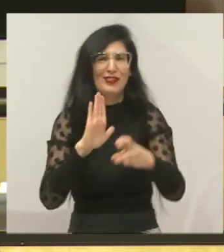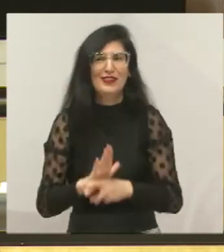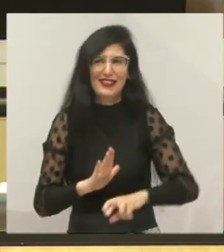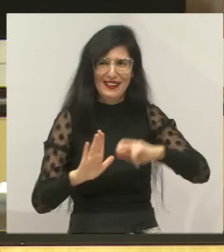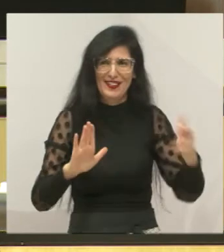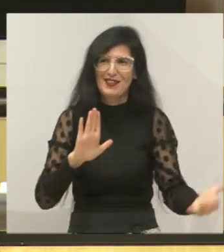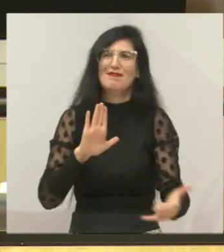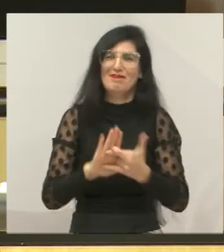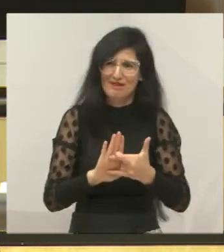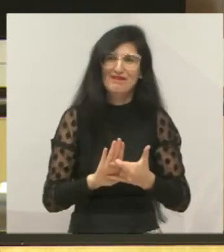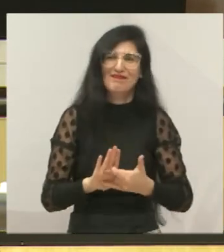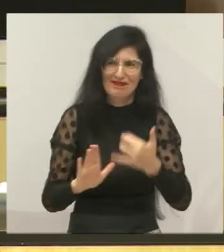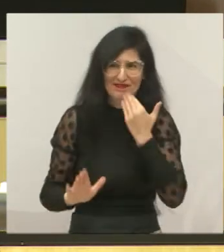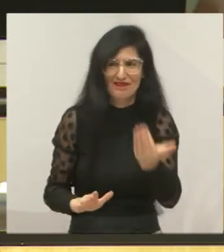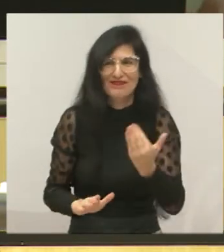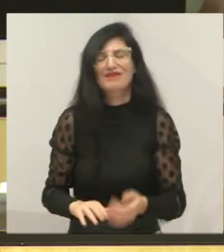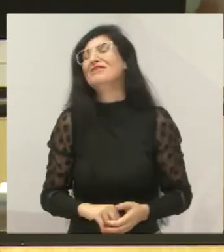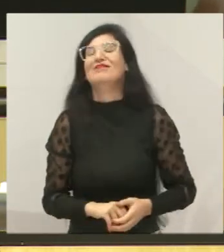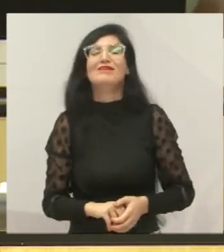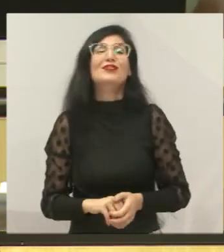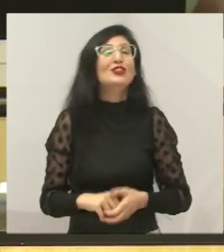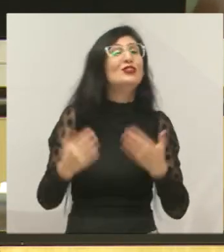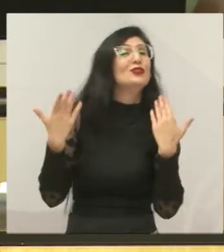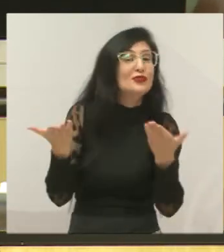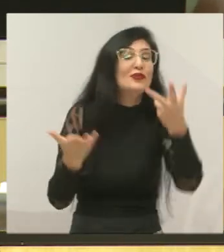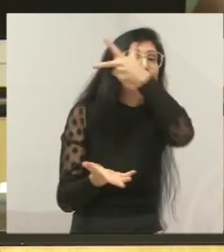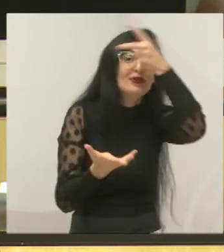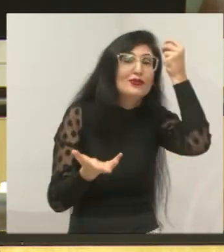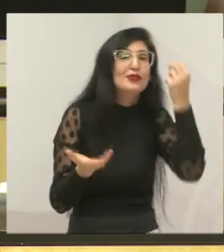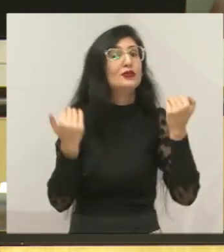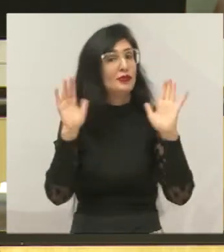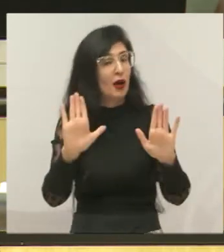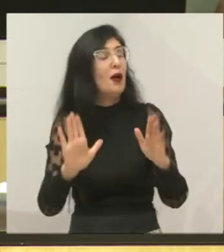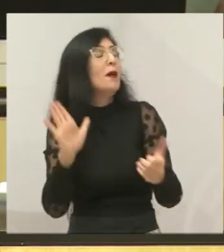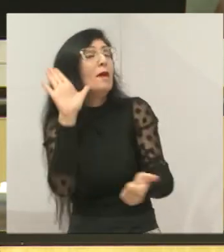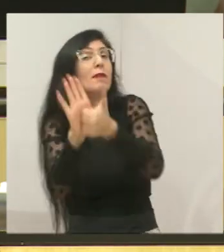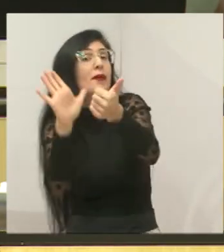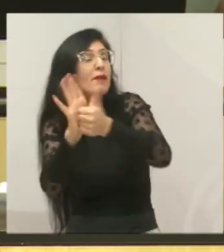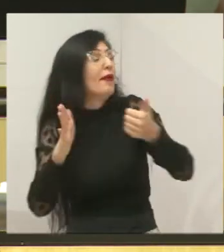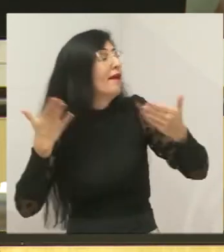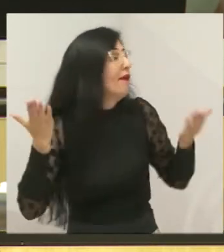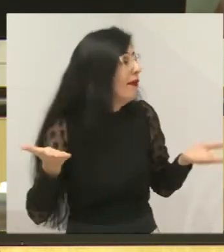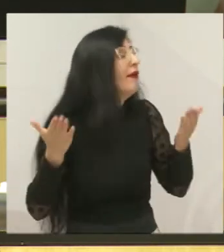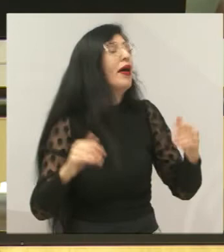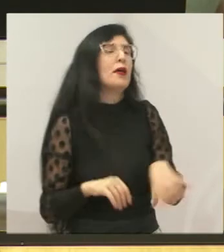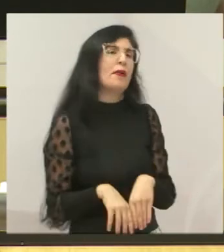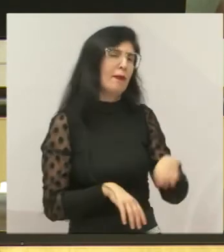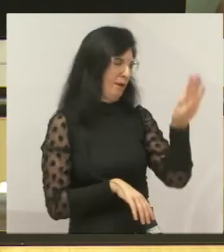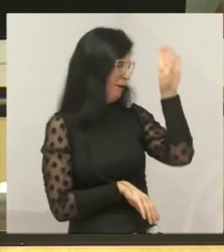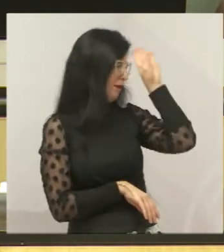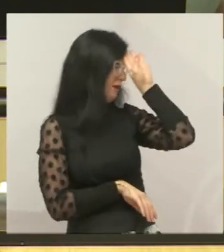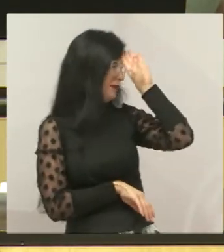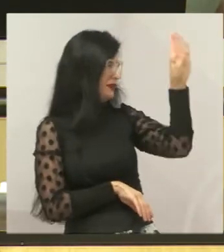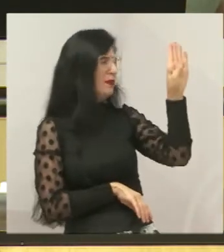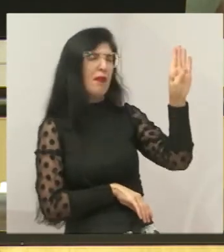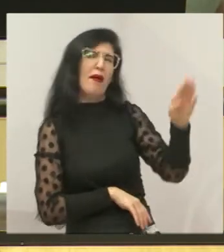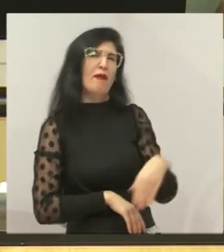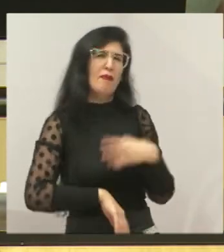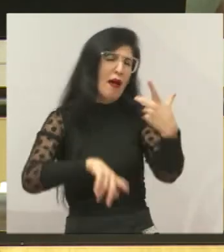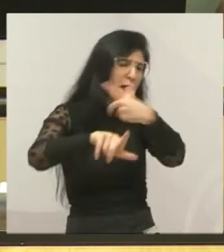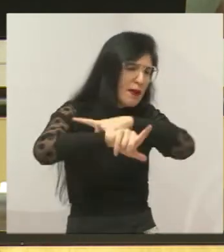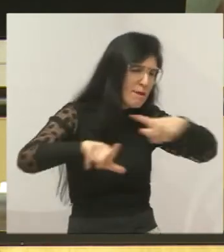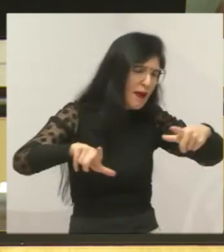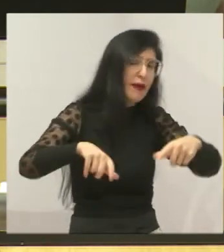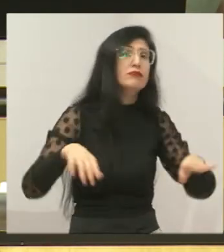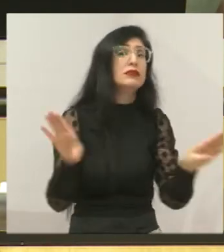ao senhor prefeito municipal de Jacareí o seguinte pedido de informações. Primeiro, diante do exposto, há prioridade na programação de limpeza e